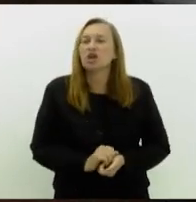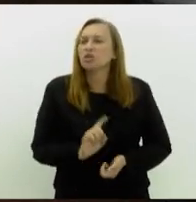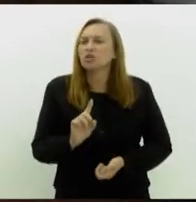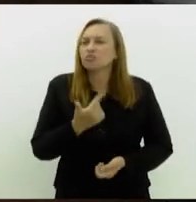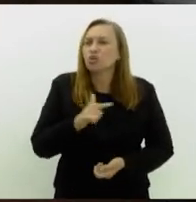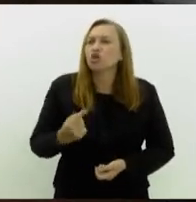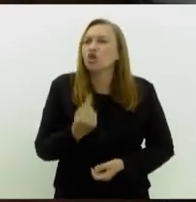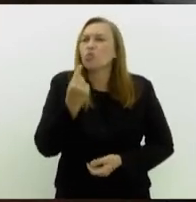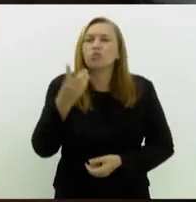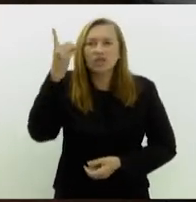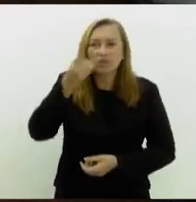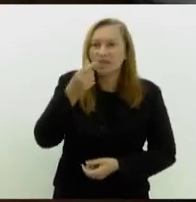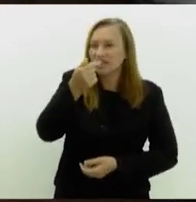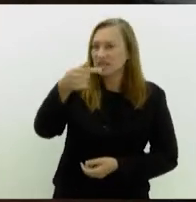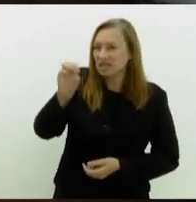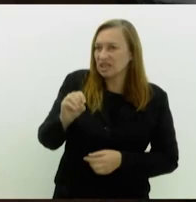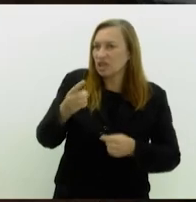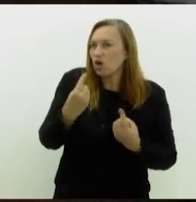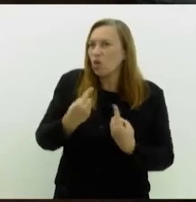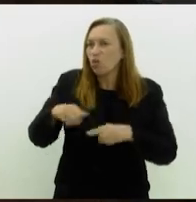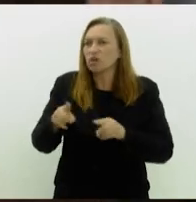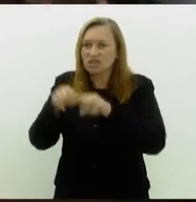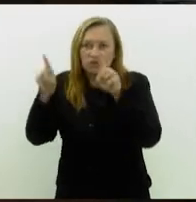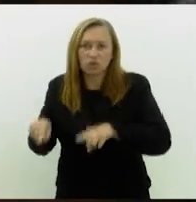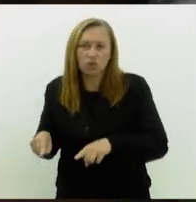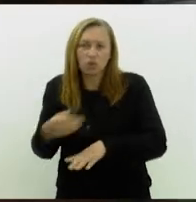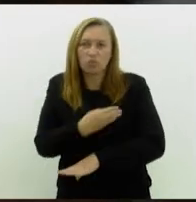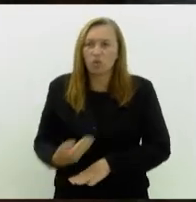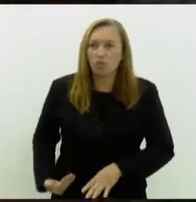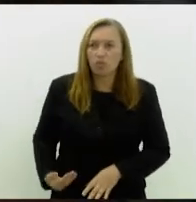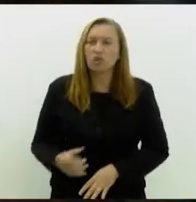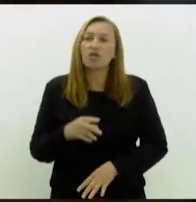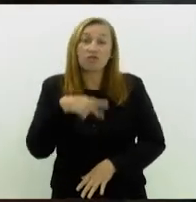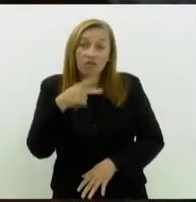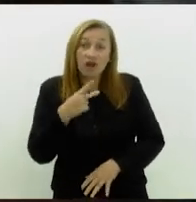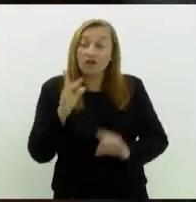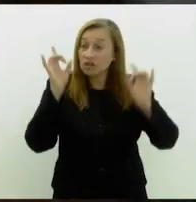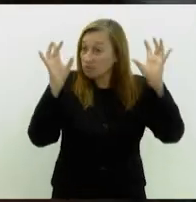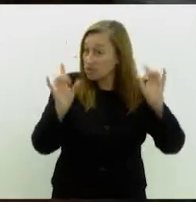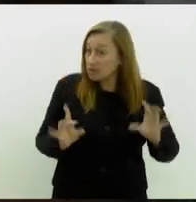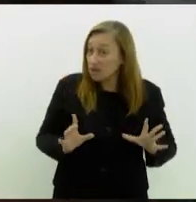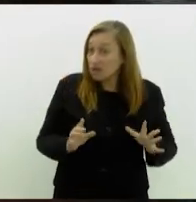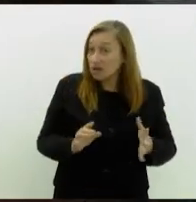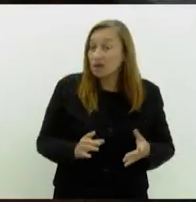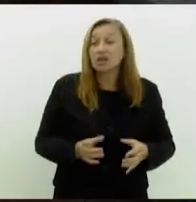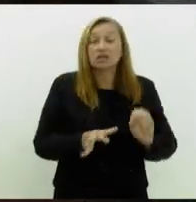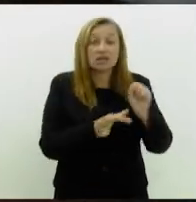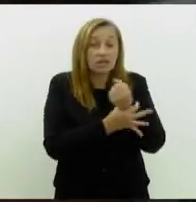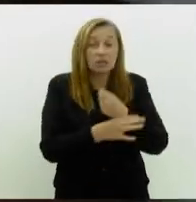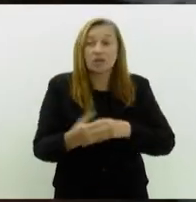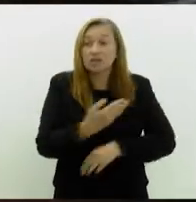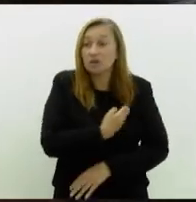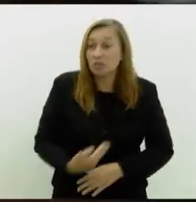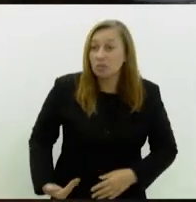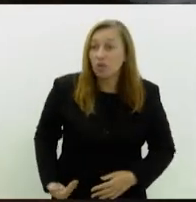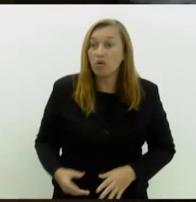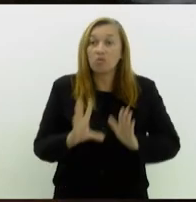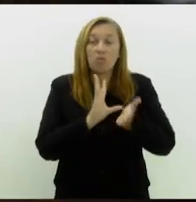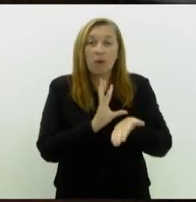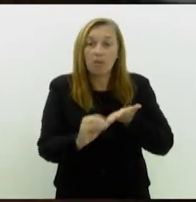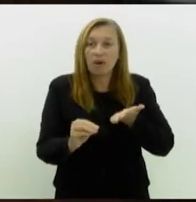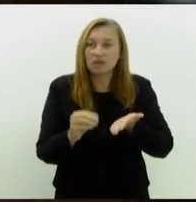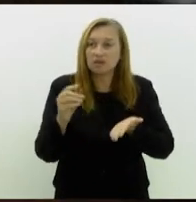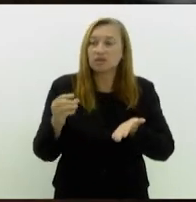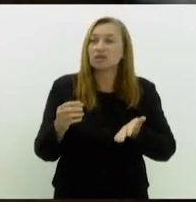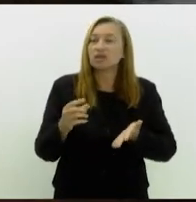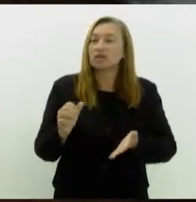um deputado dos 70 que seja contrário ao servidor público sobretudo aqui falo em especial e me dirijo aqueles da Segurança Pública uma pauta muito cara para